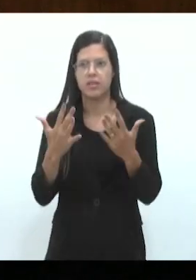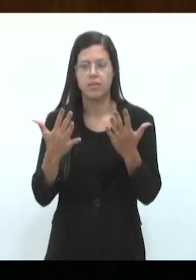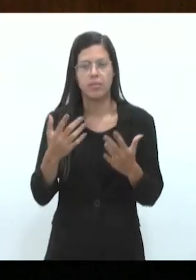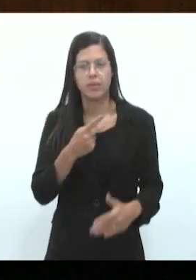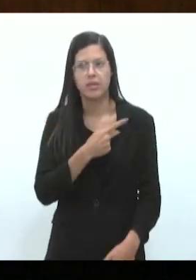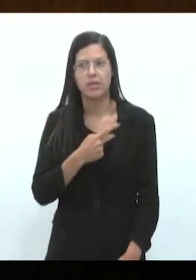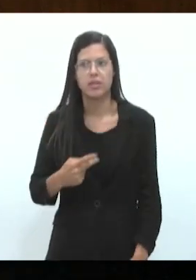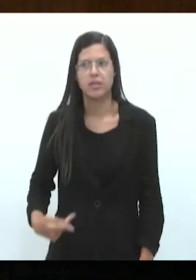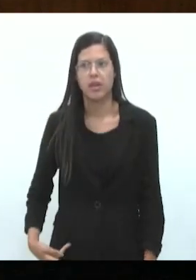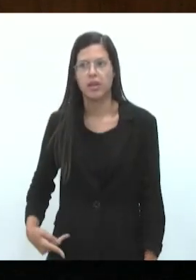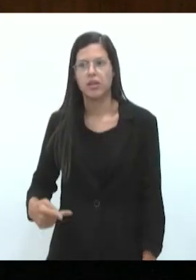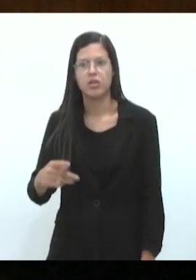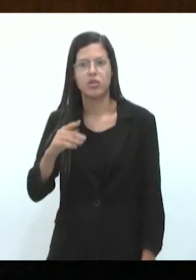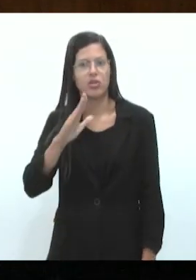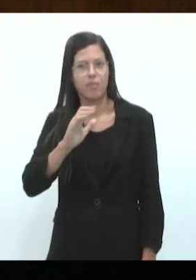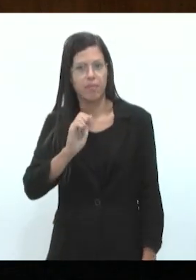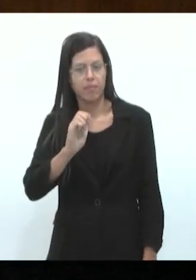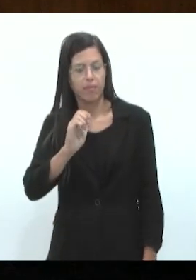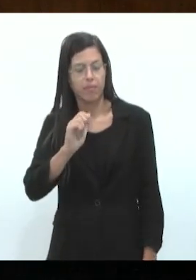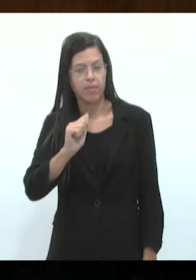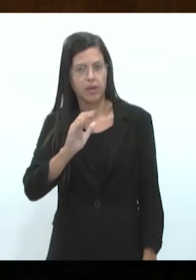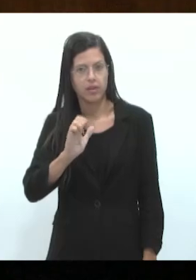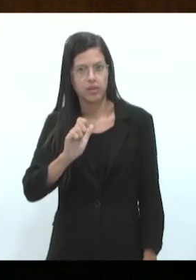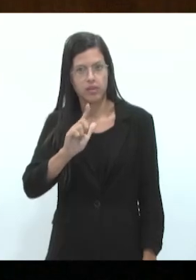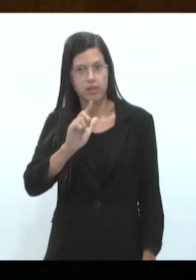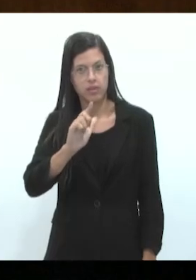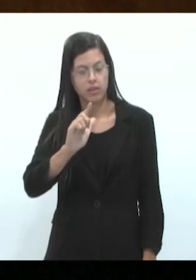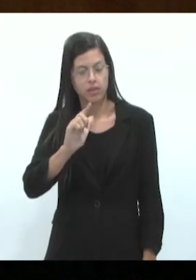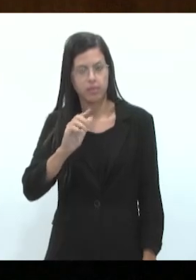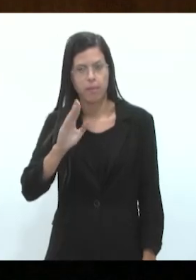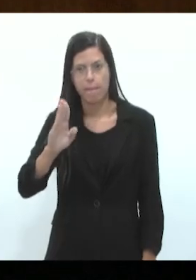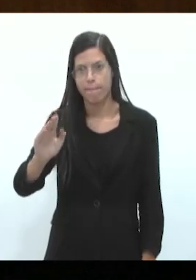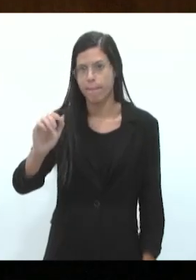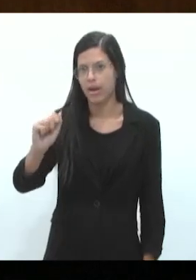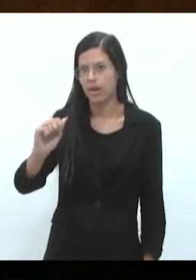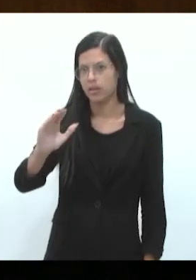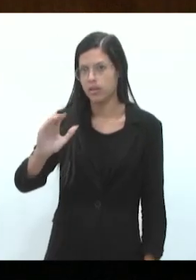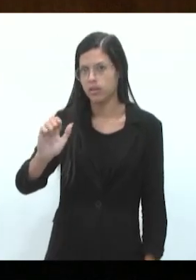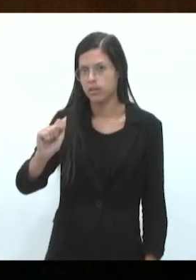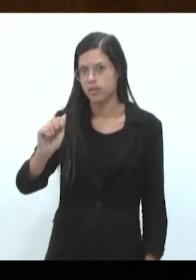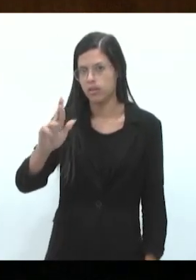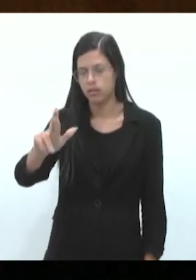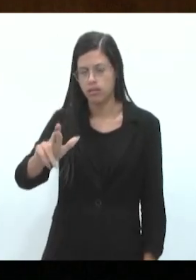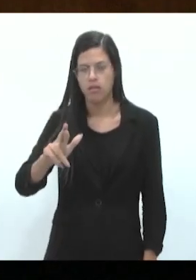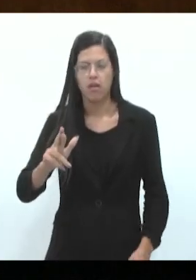Barcelar, sempre realmente sendo um lorde com todas as